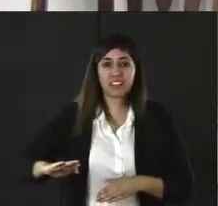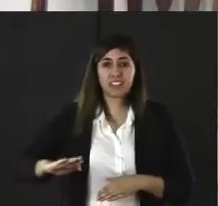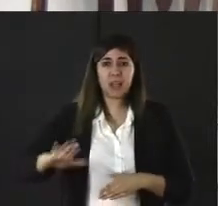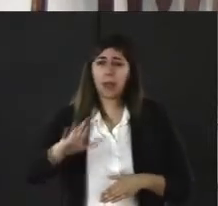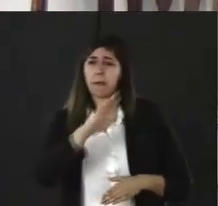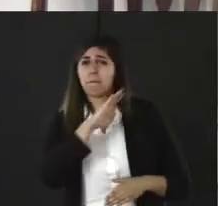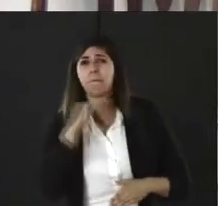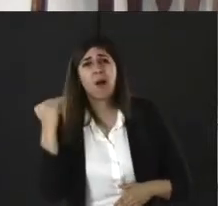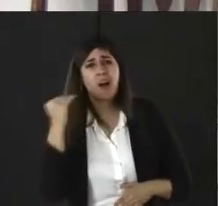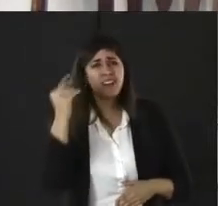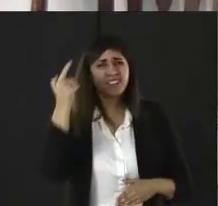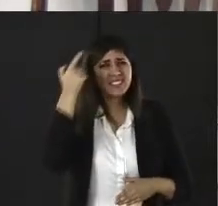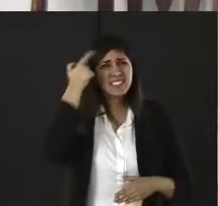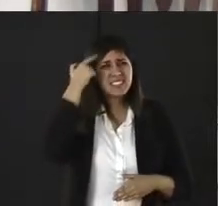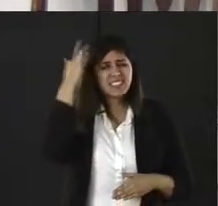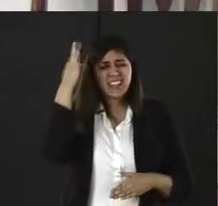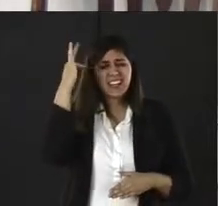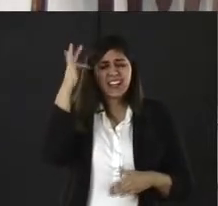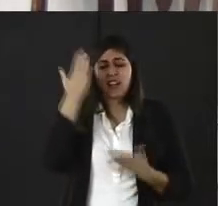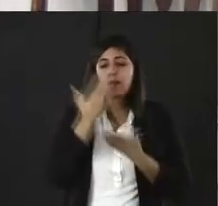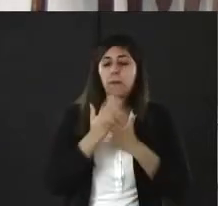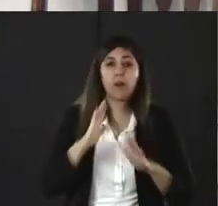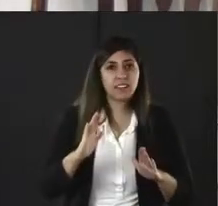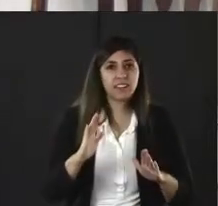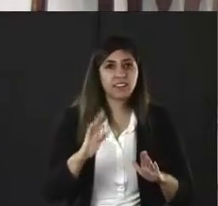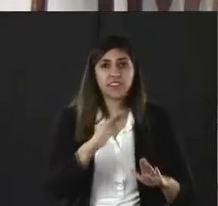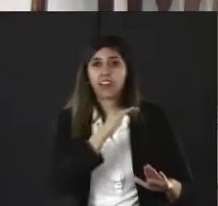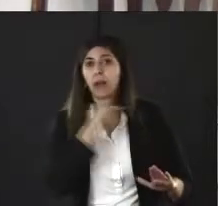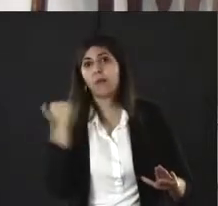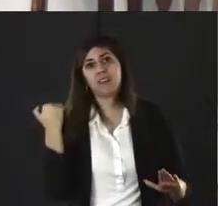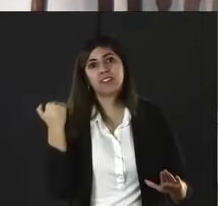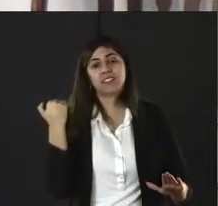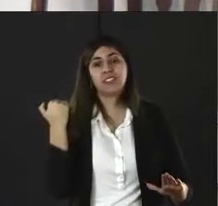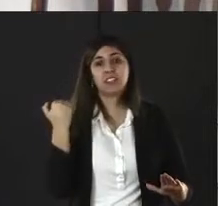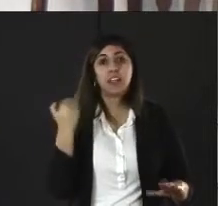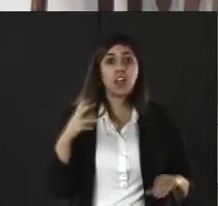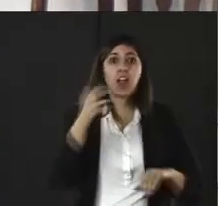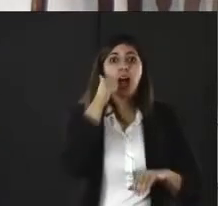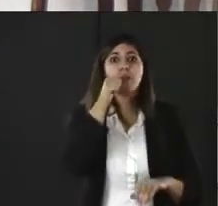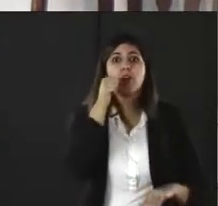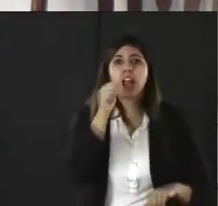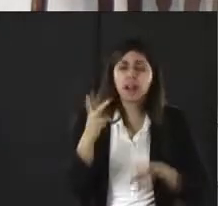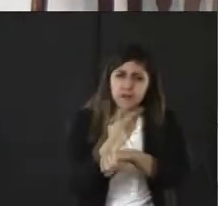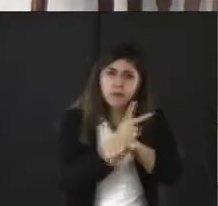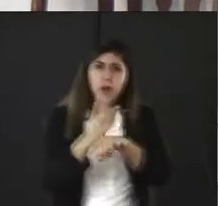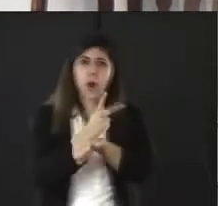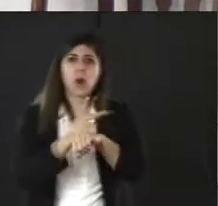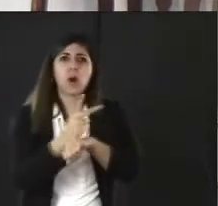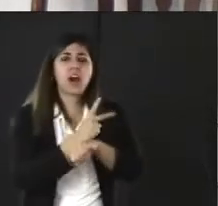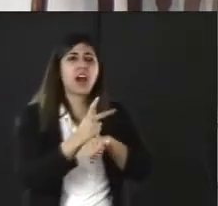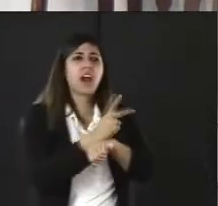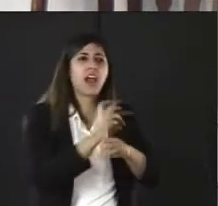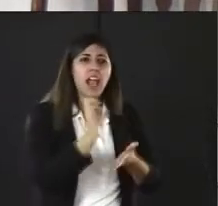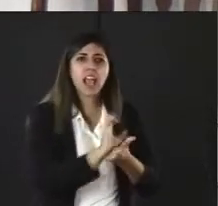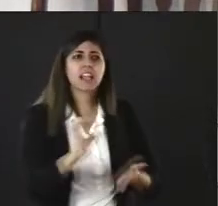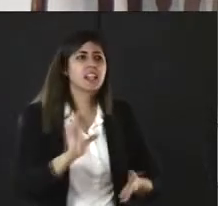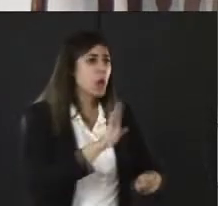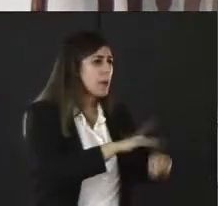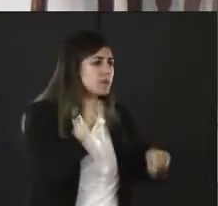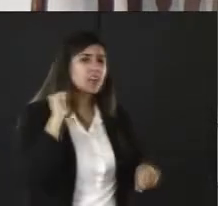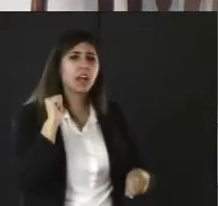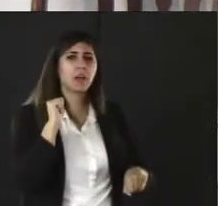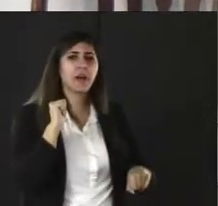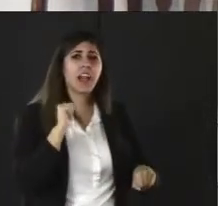na roça e de repente até uma dor de cabeça e ele morre sabe o que que a mulher faz vai atrás de eliseu e disse por que você fez isso